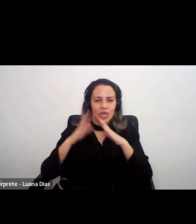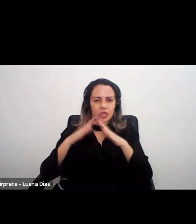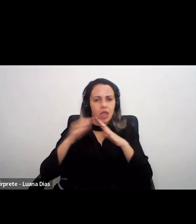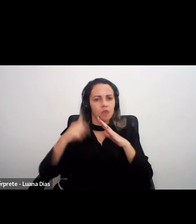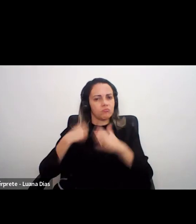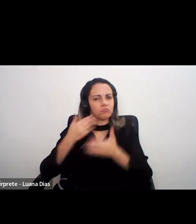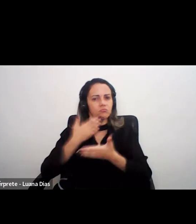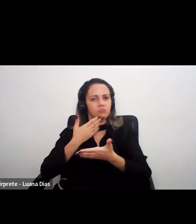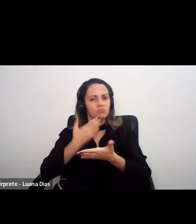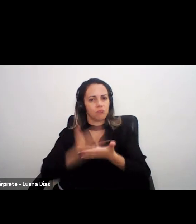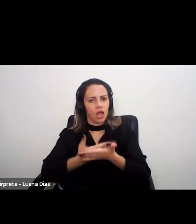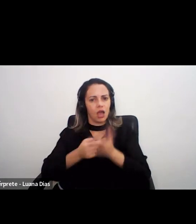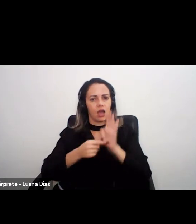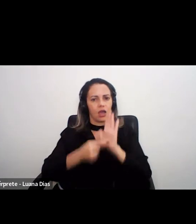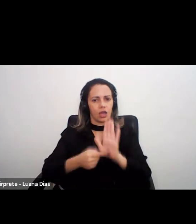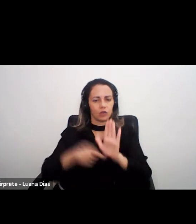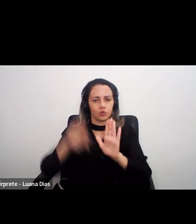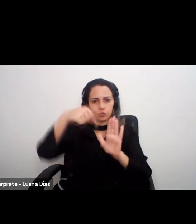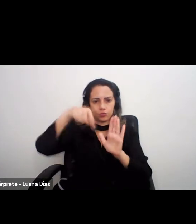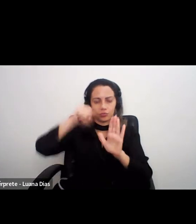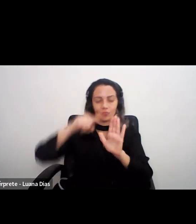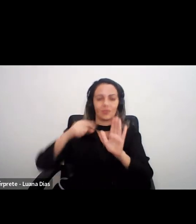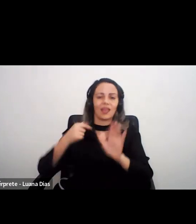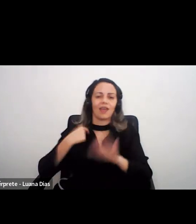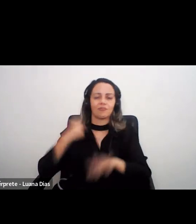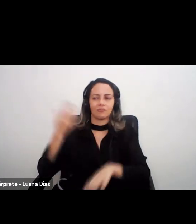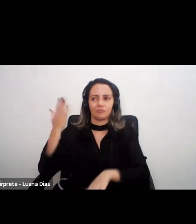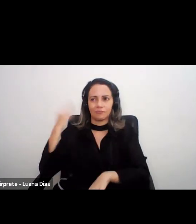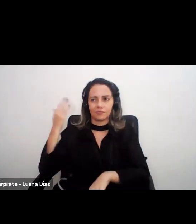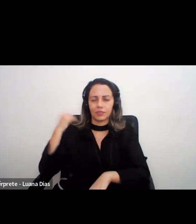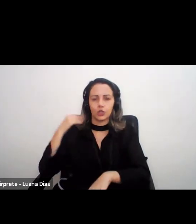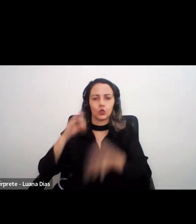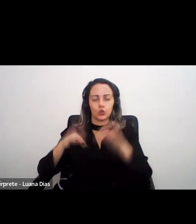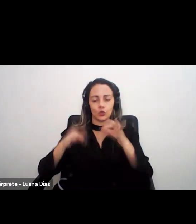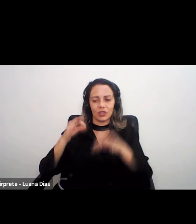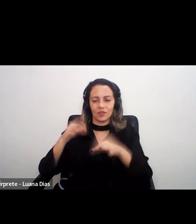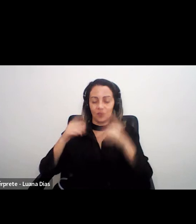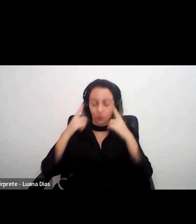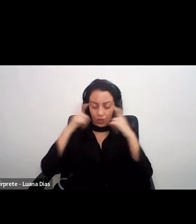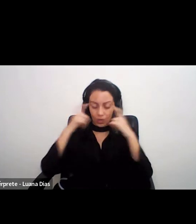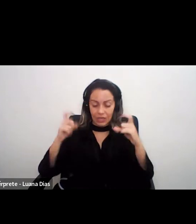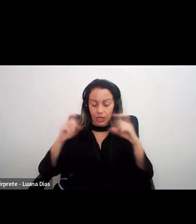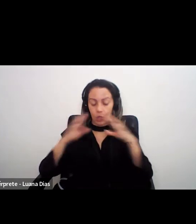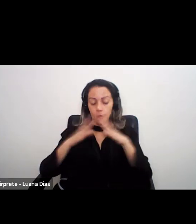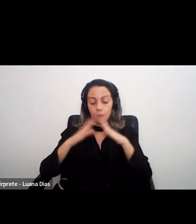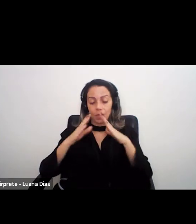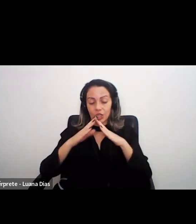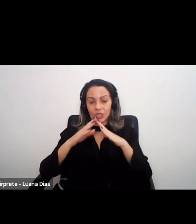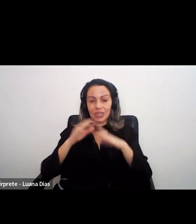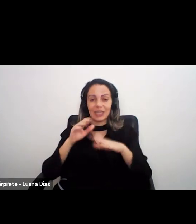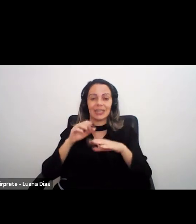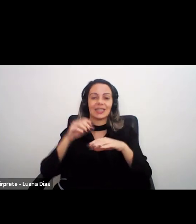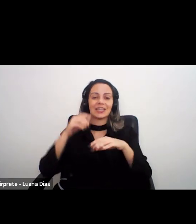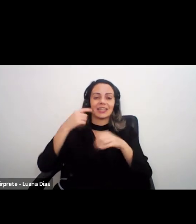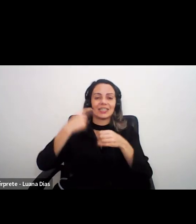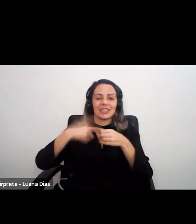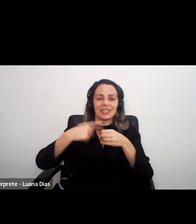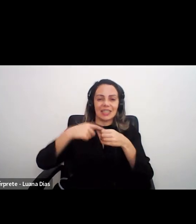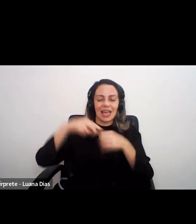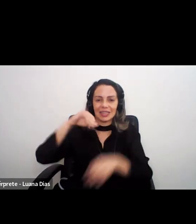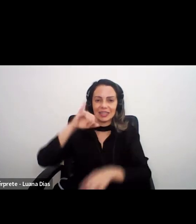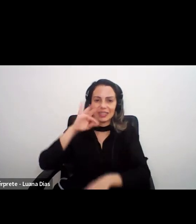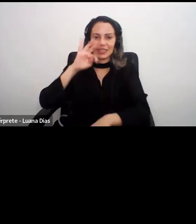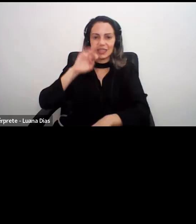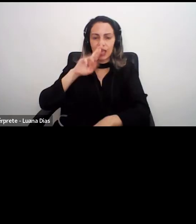vocês. Quando eu era juiz da violência doméstica em Niterói, em 2006, eu recebi um casal